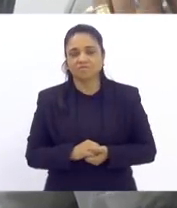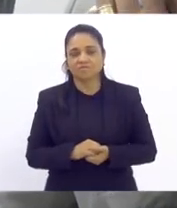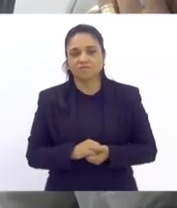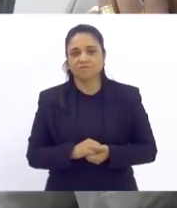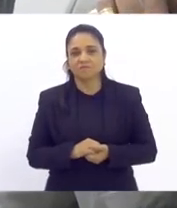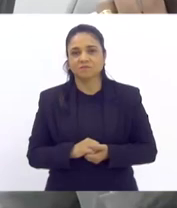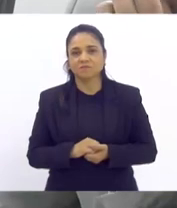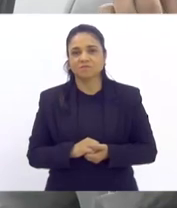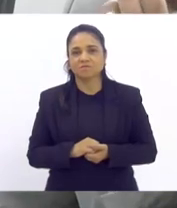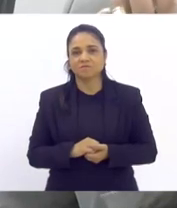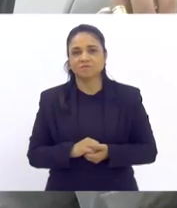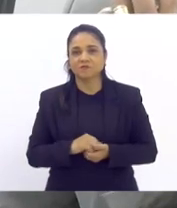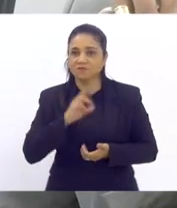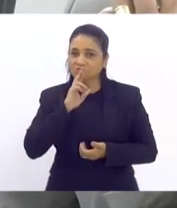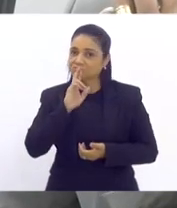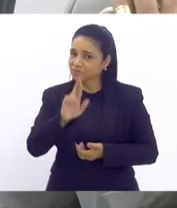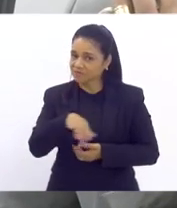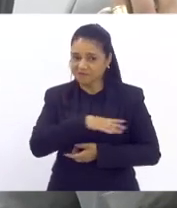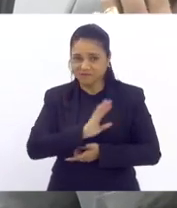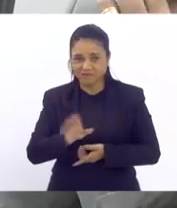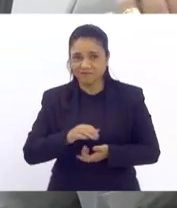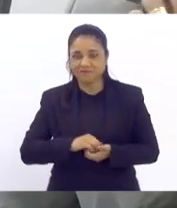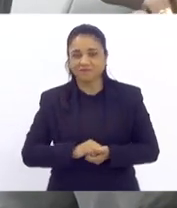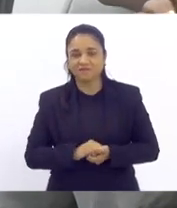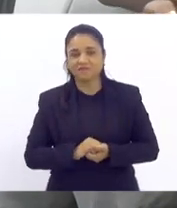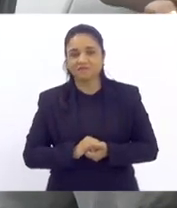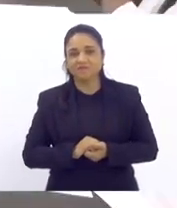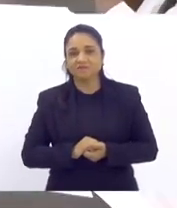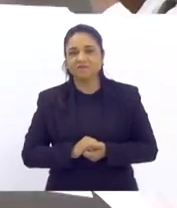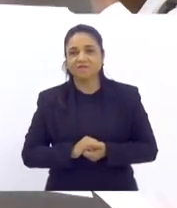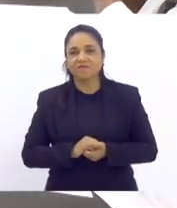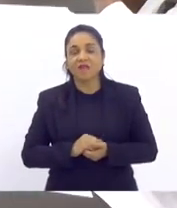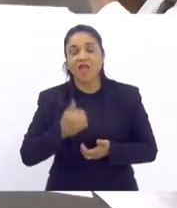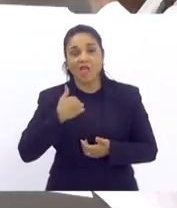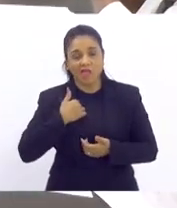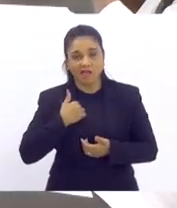Já devolveu a parte das ideias